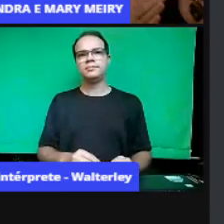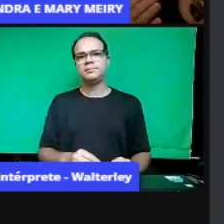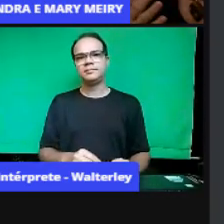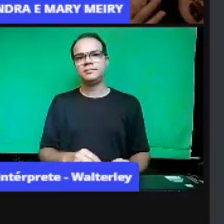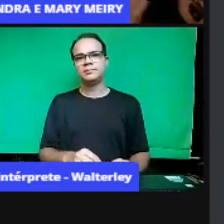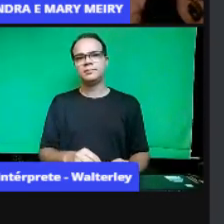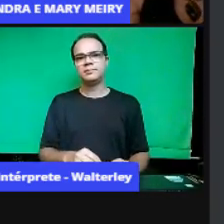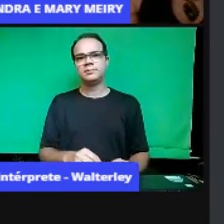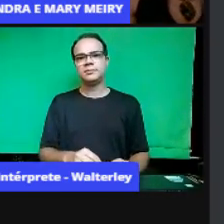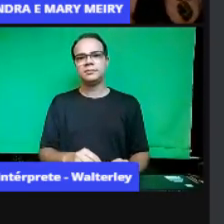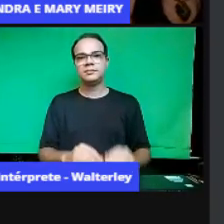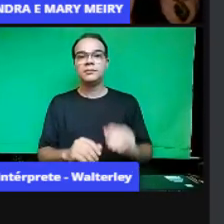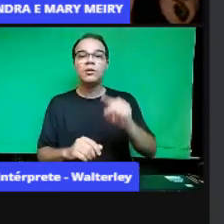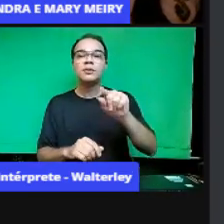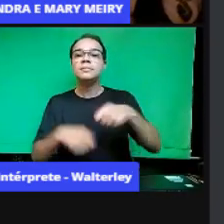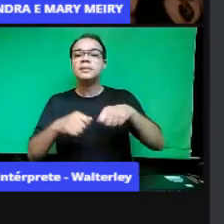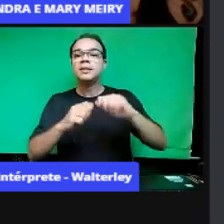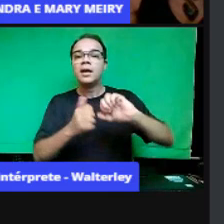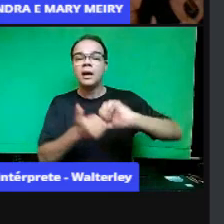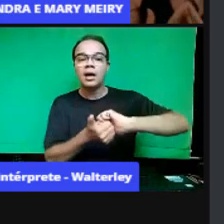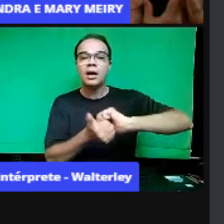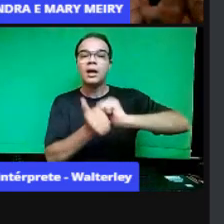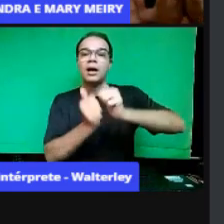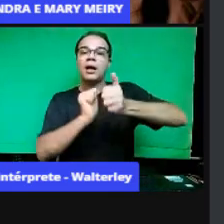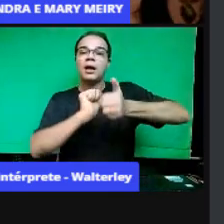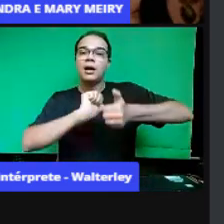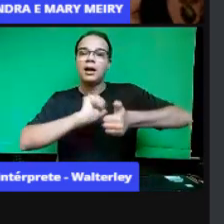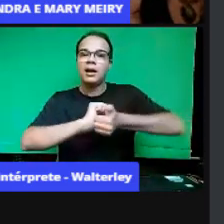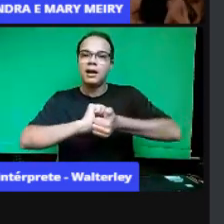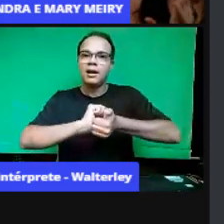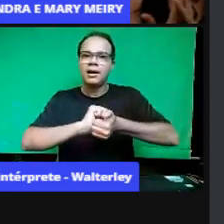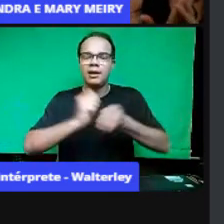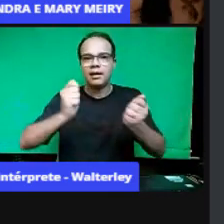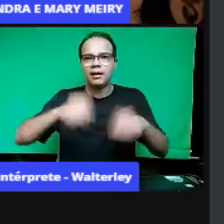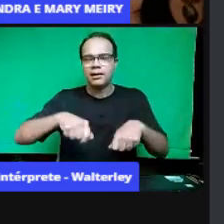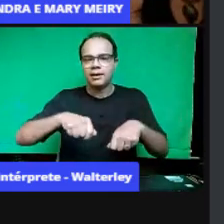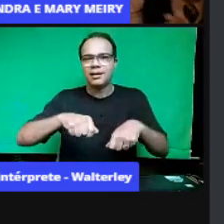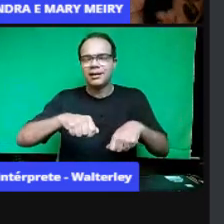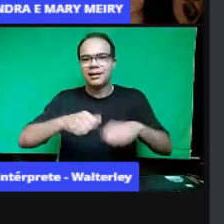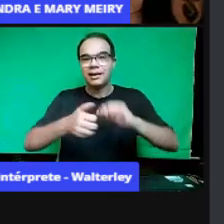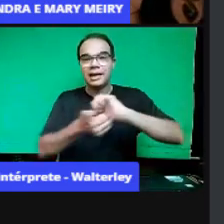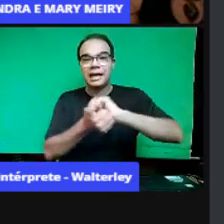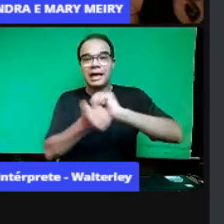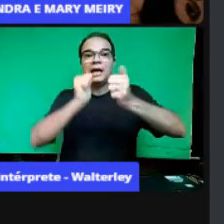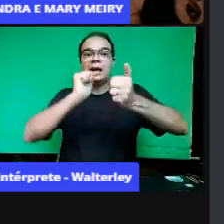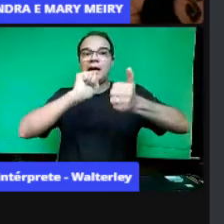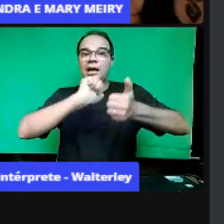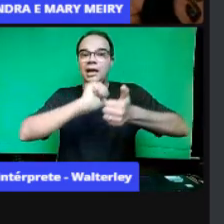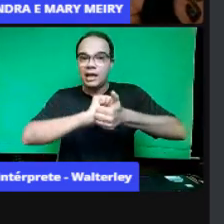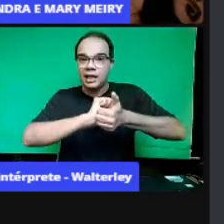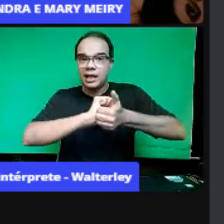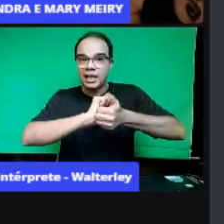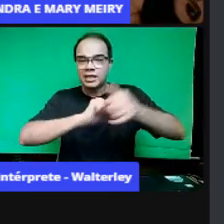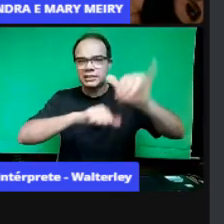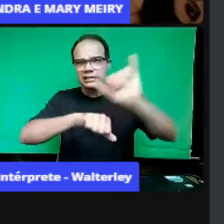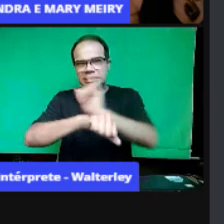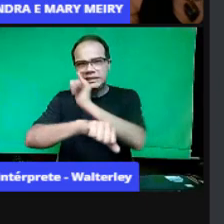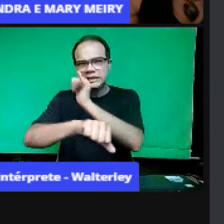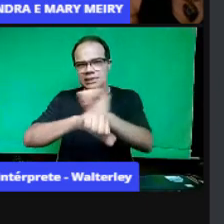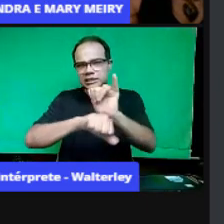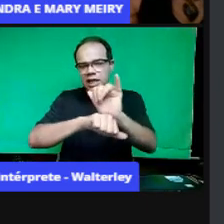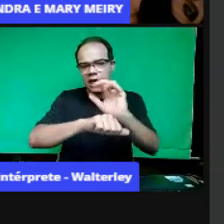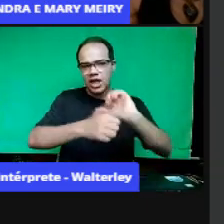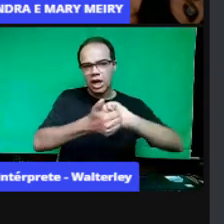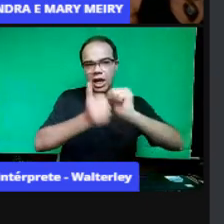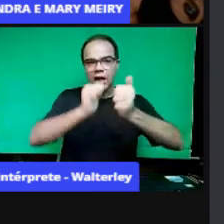das adequações das estratégias curriculares, eu vou traçar metodologias para poder alcançar o que eu quero desenvolver